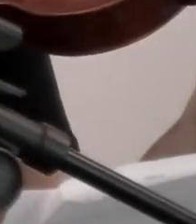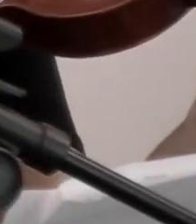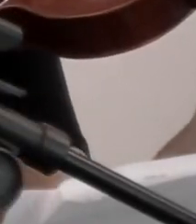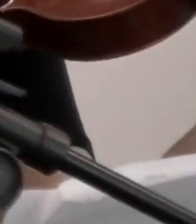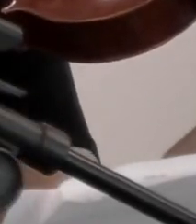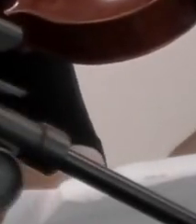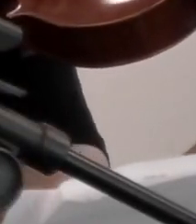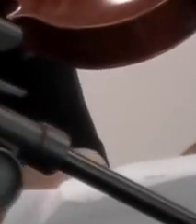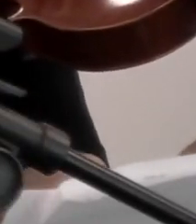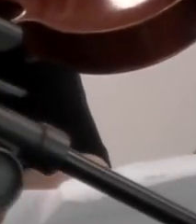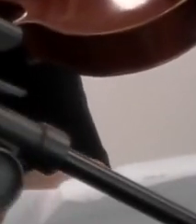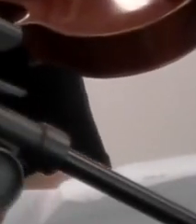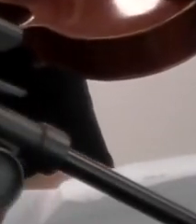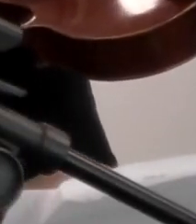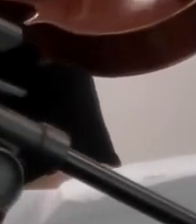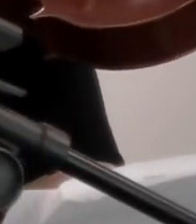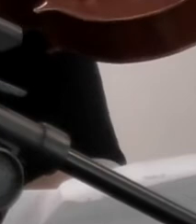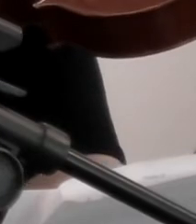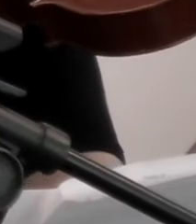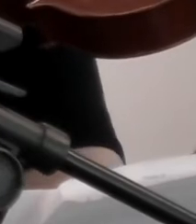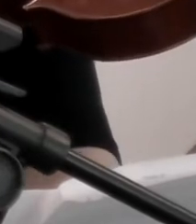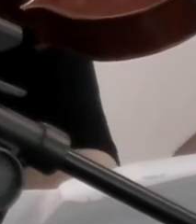E aí